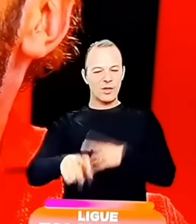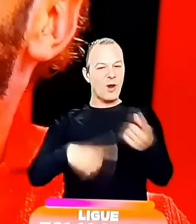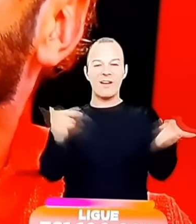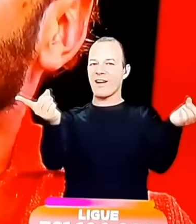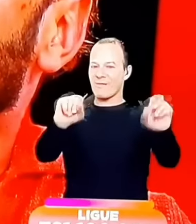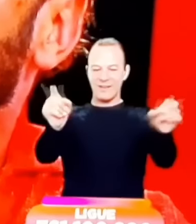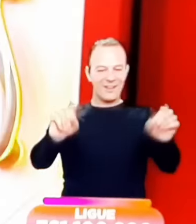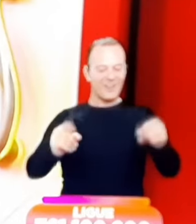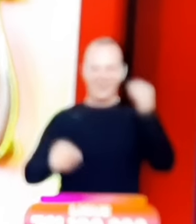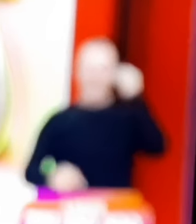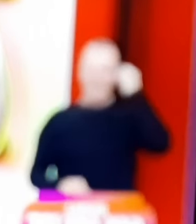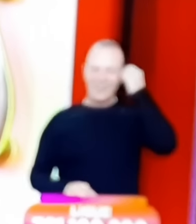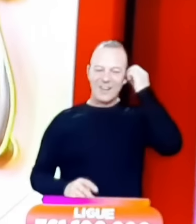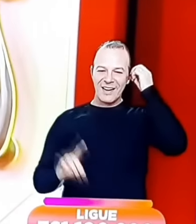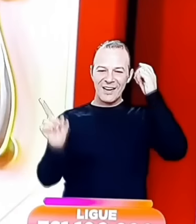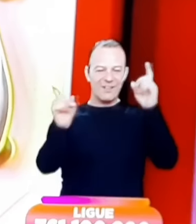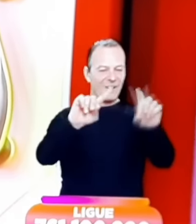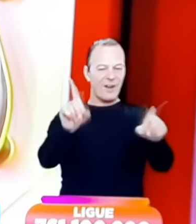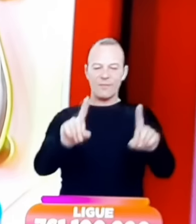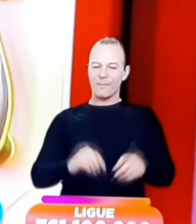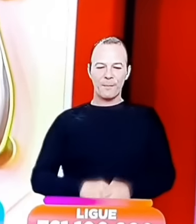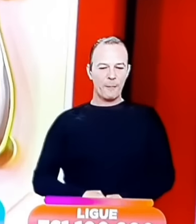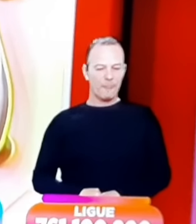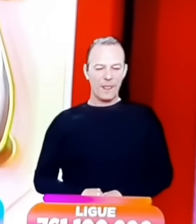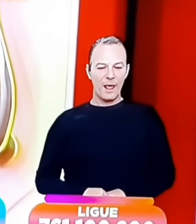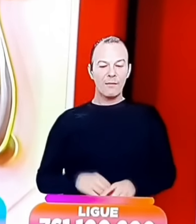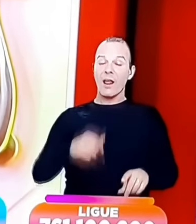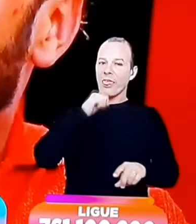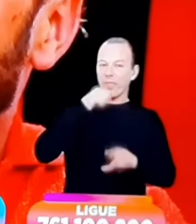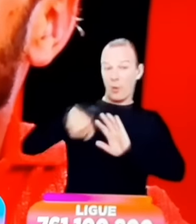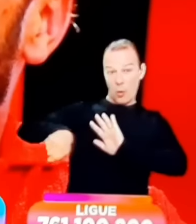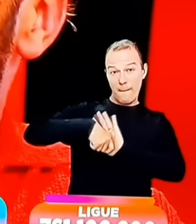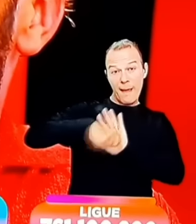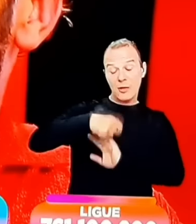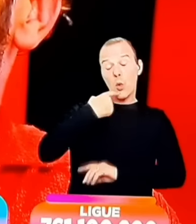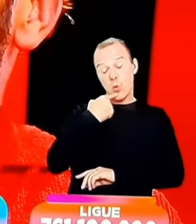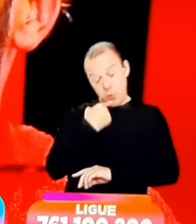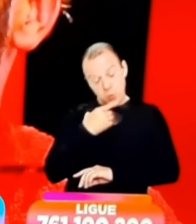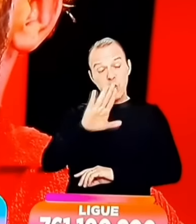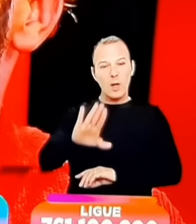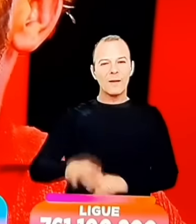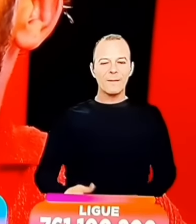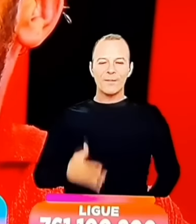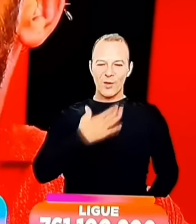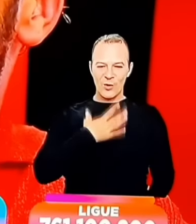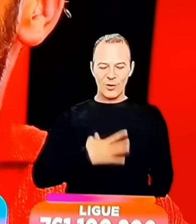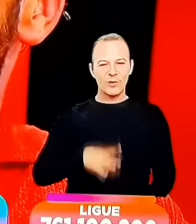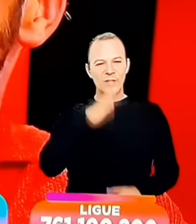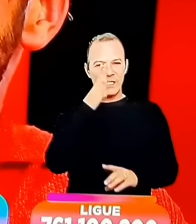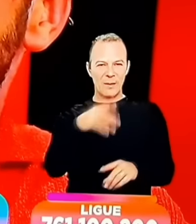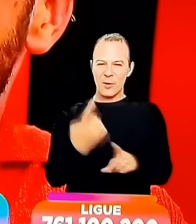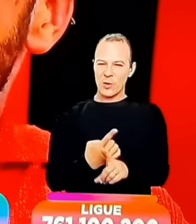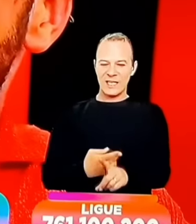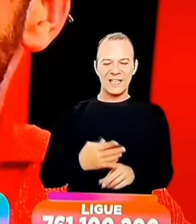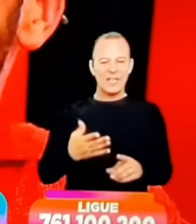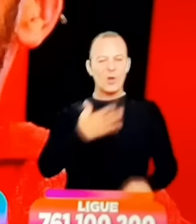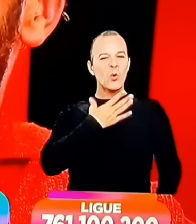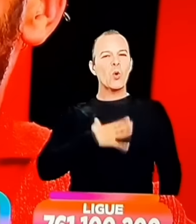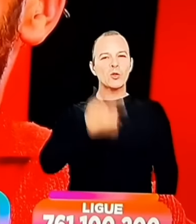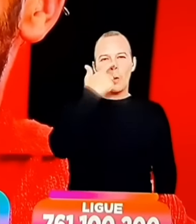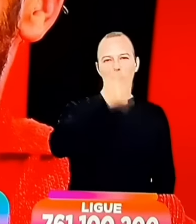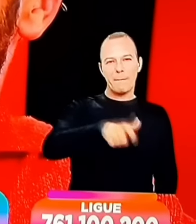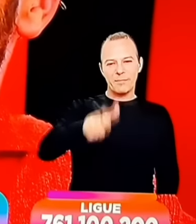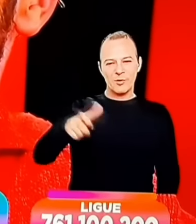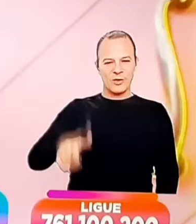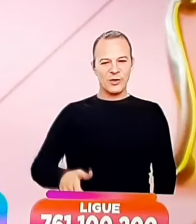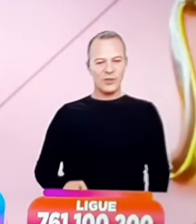Não. Mas conseguiu pôr até ameaças de morte. Eu recebi. Portanto, vamos pôr as coisas. Eu vou dizer uma coisa muito séria. Eu gosto muito de pessoas que se